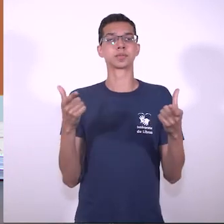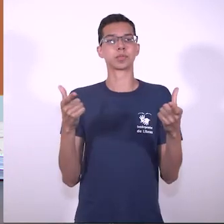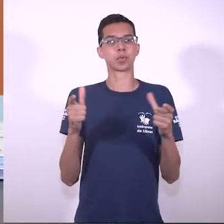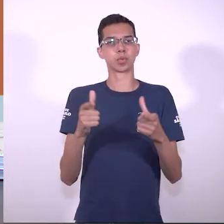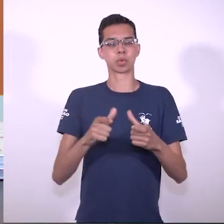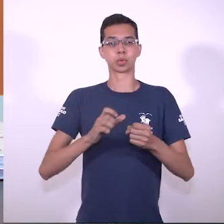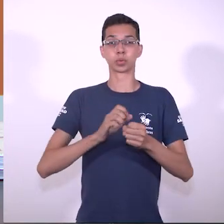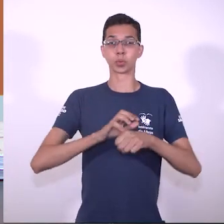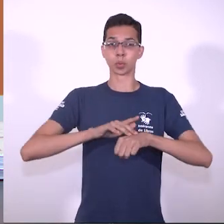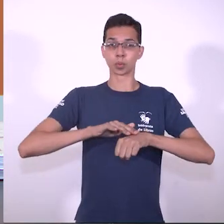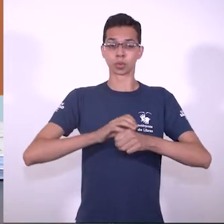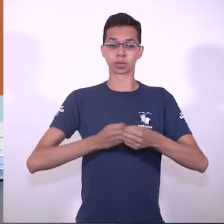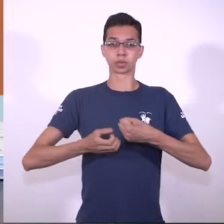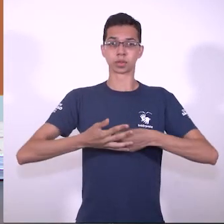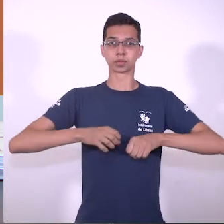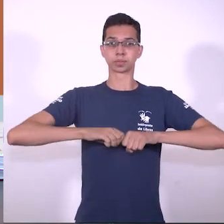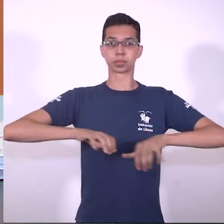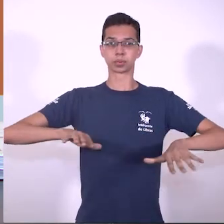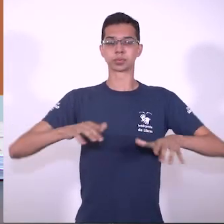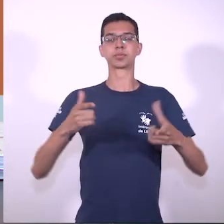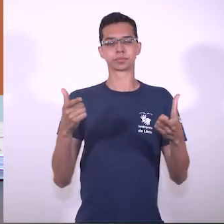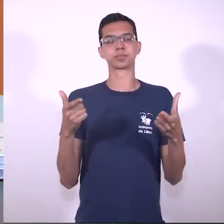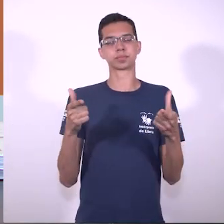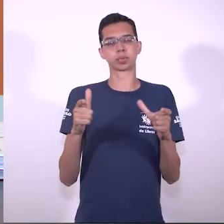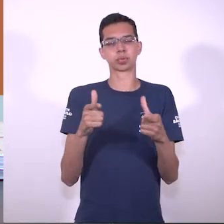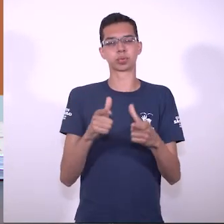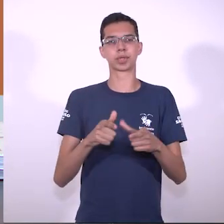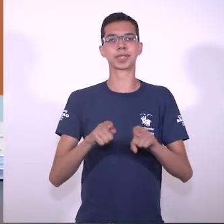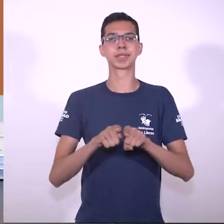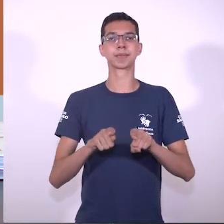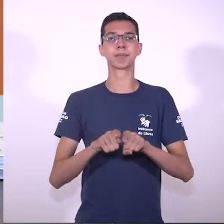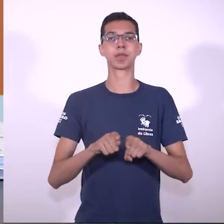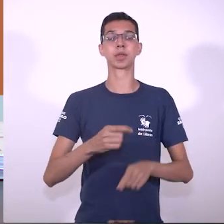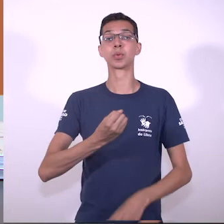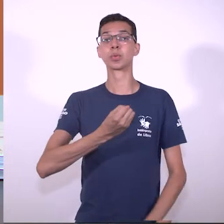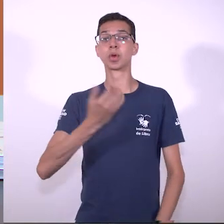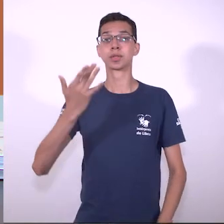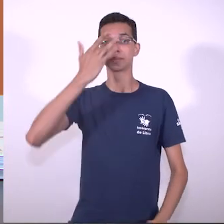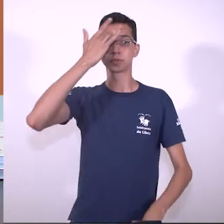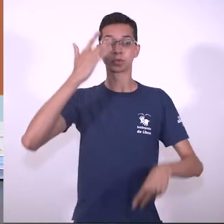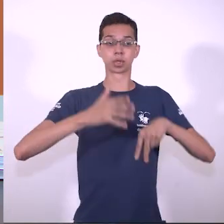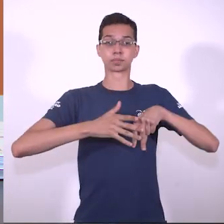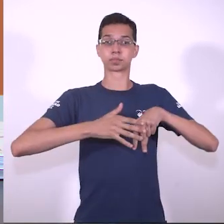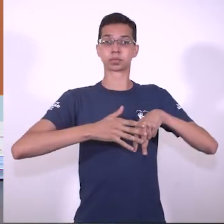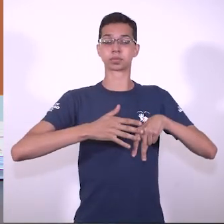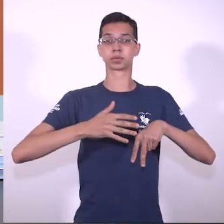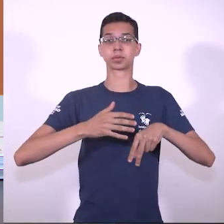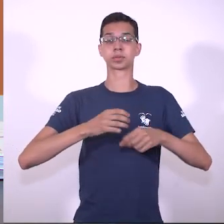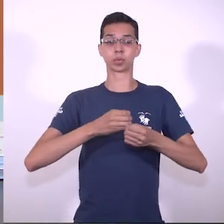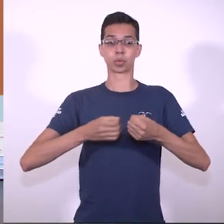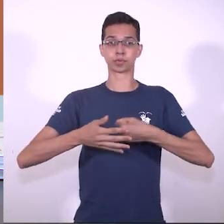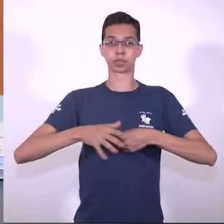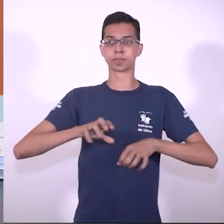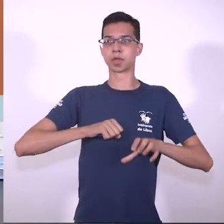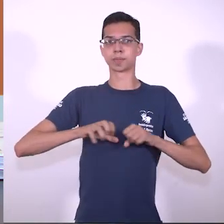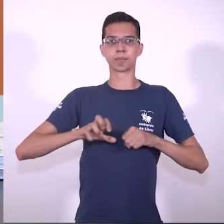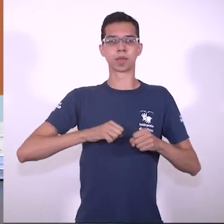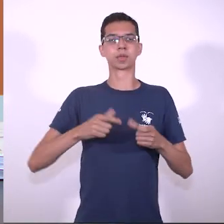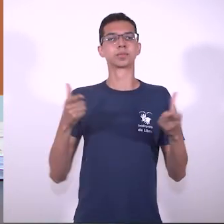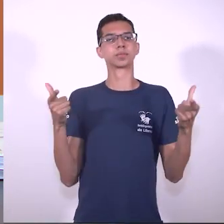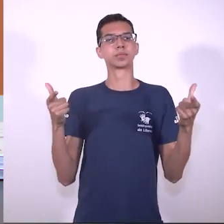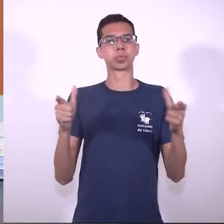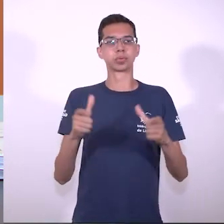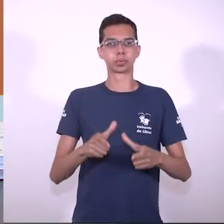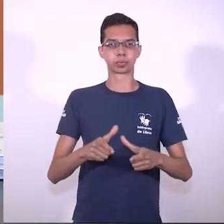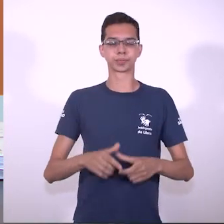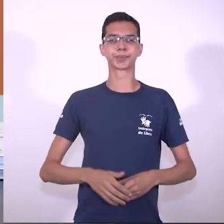doença e, obviamente, reduzíssemos o número de casos, das contaminações, porque aí, em seguida, você tem a redução